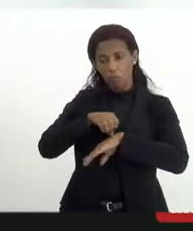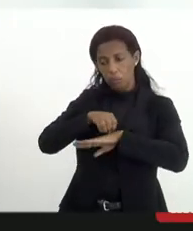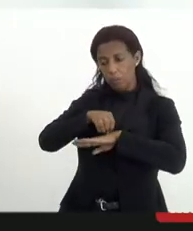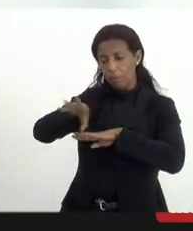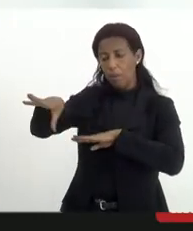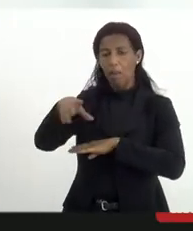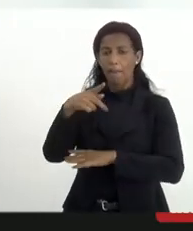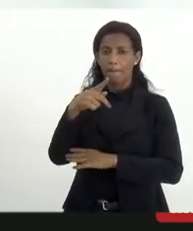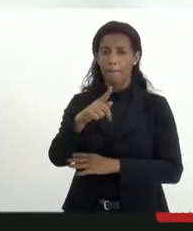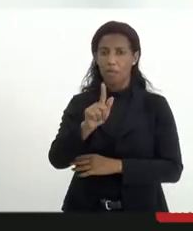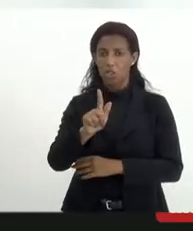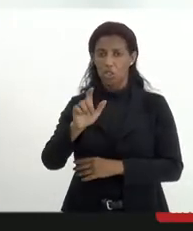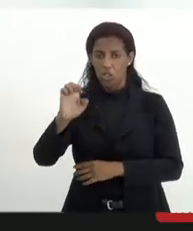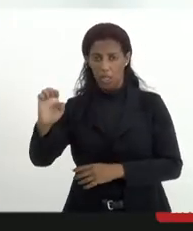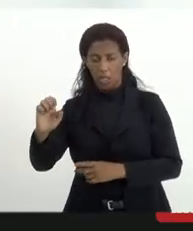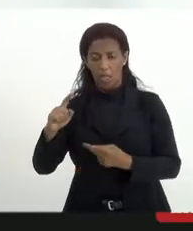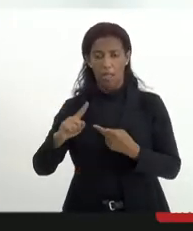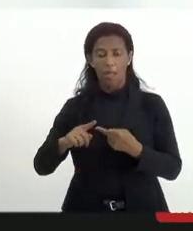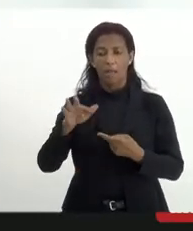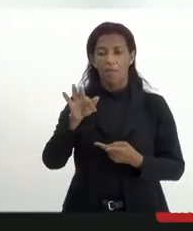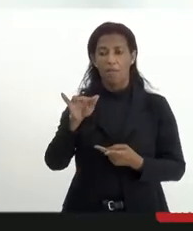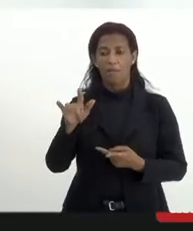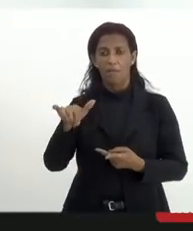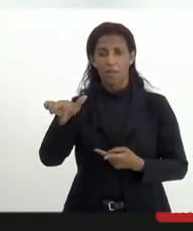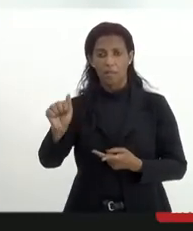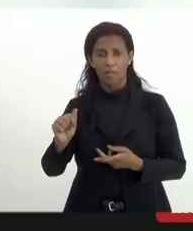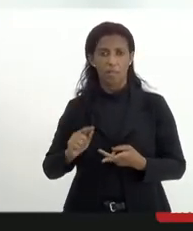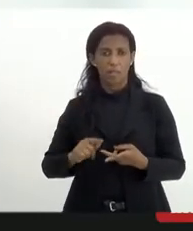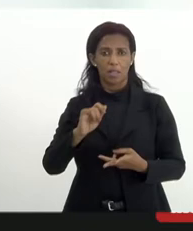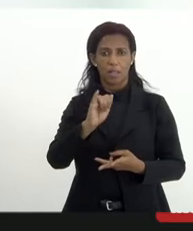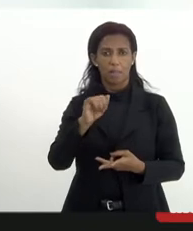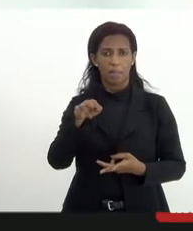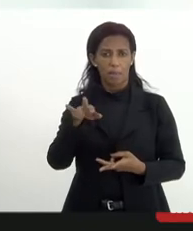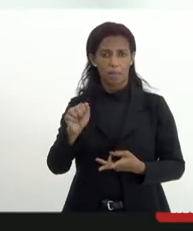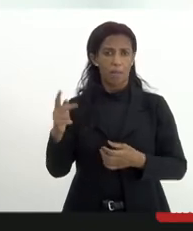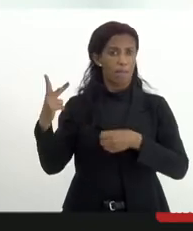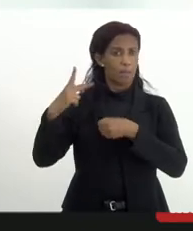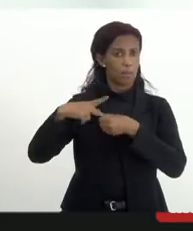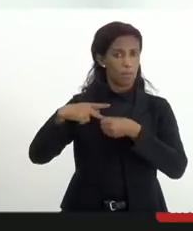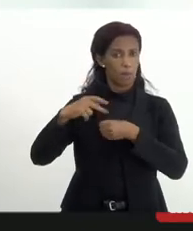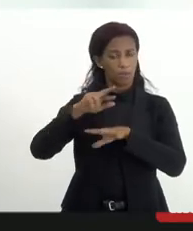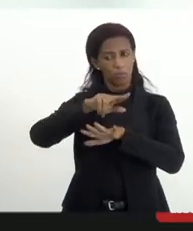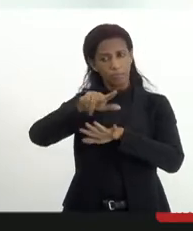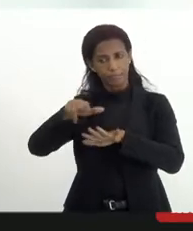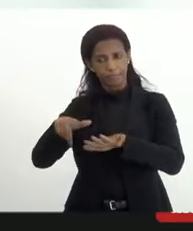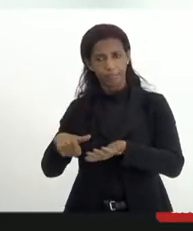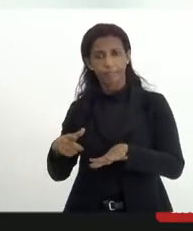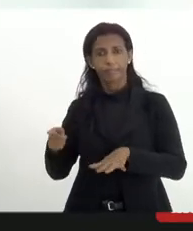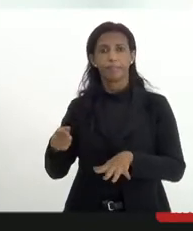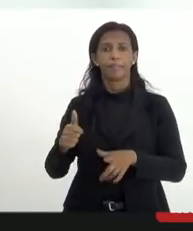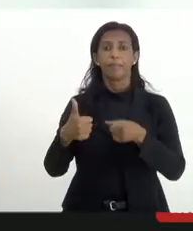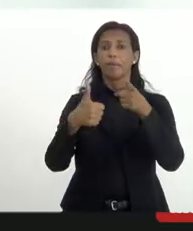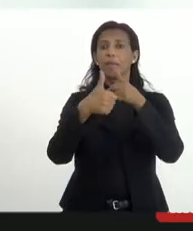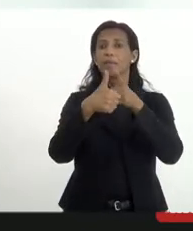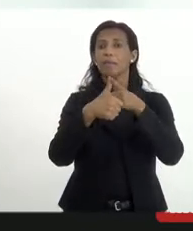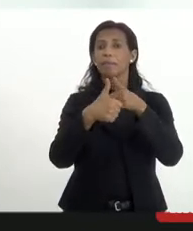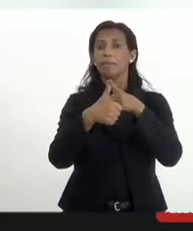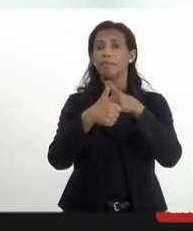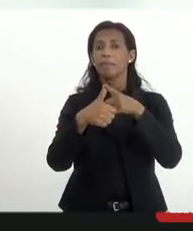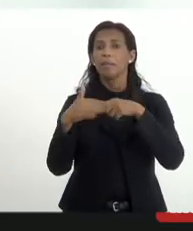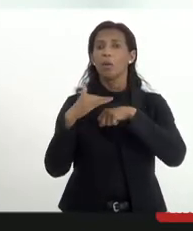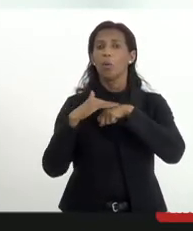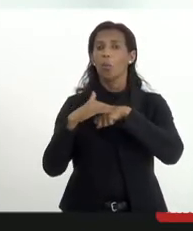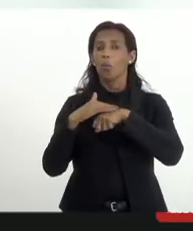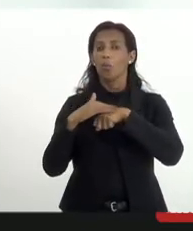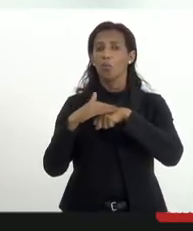para a Fazenda e para a ANP, para o IBP e para a Petrobras, para fazer essa primeira